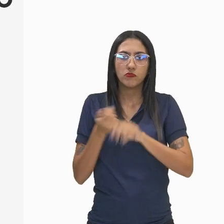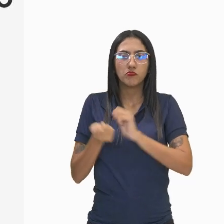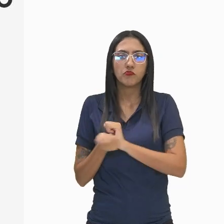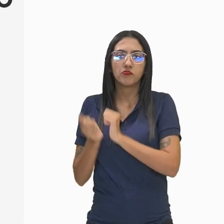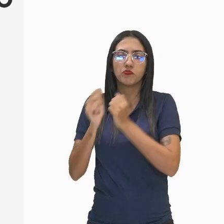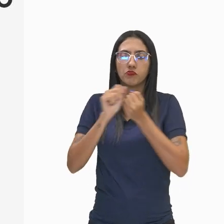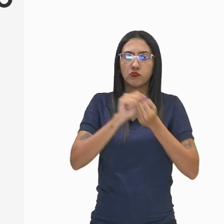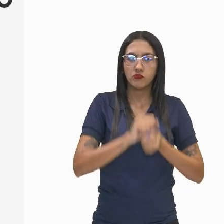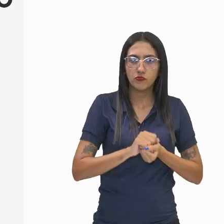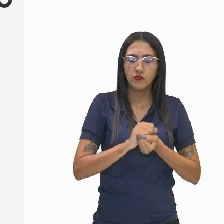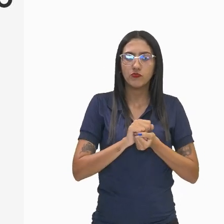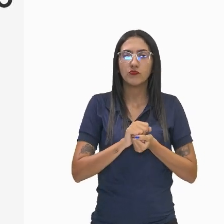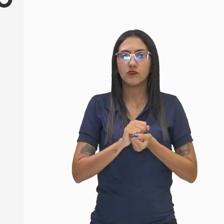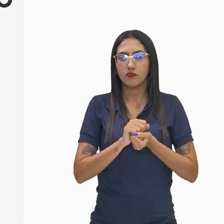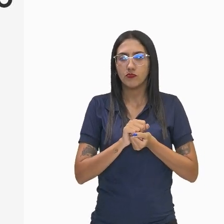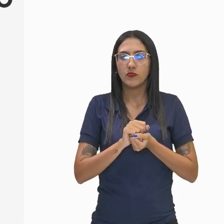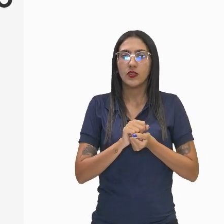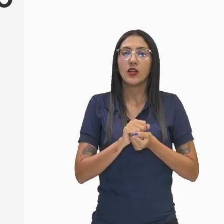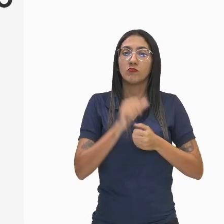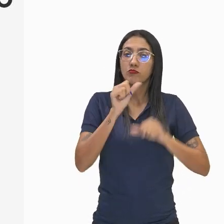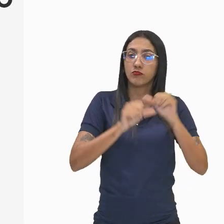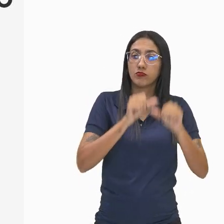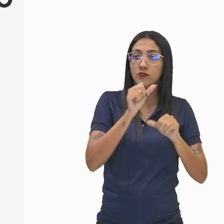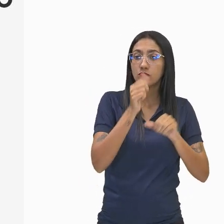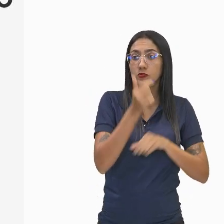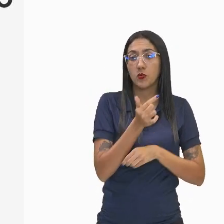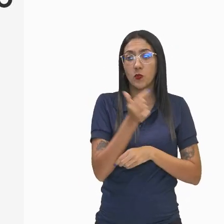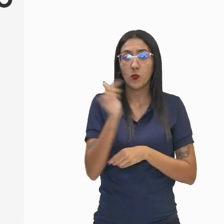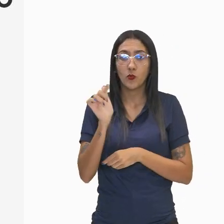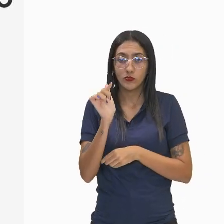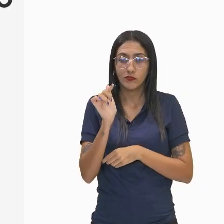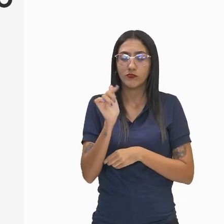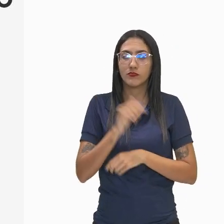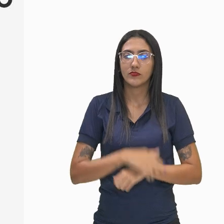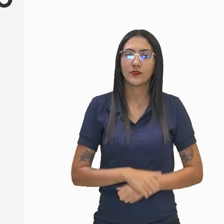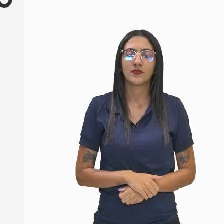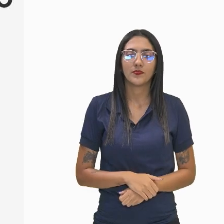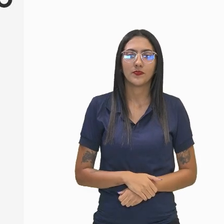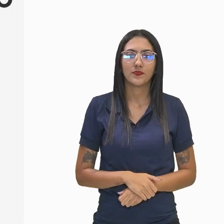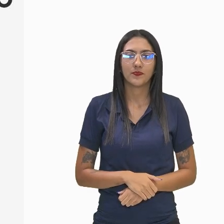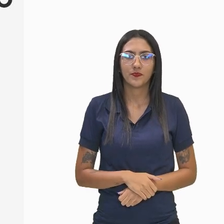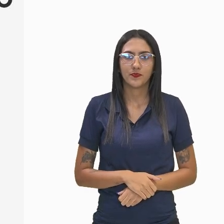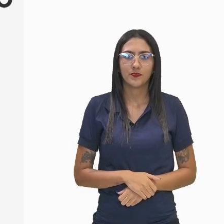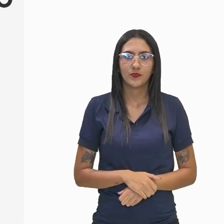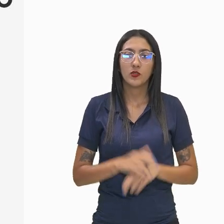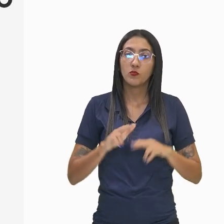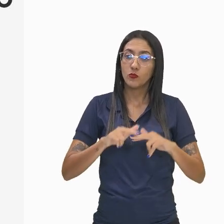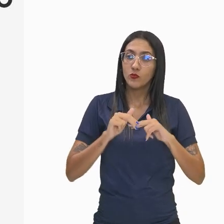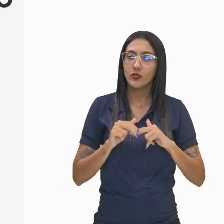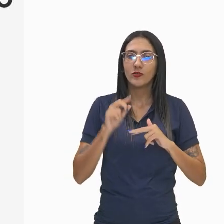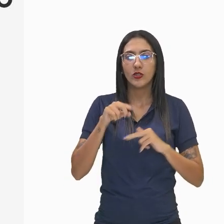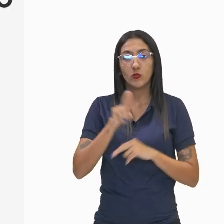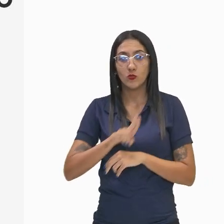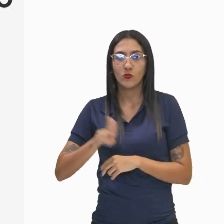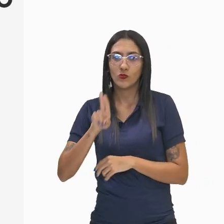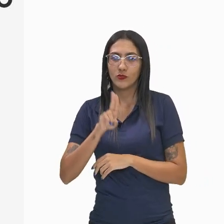recebe essa força eletromotriz e a transforma em força contra-eletromotriz, né? Porque ele utiliza essa força para